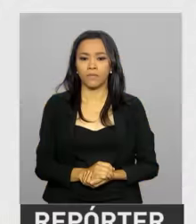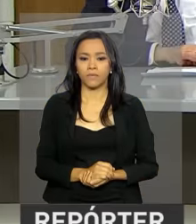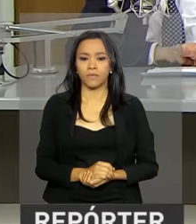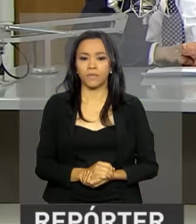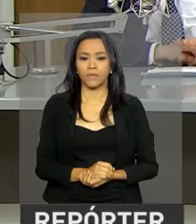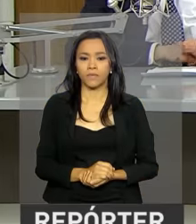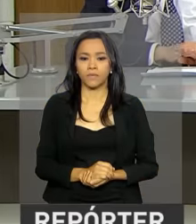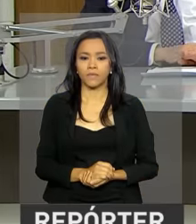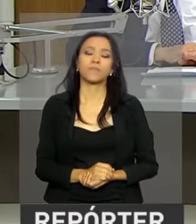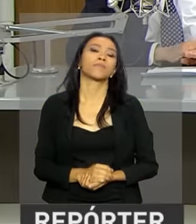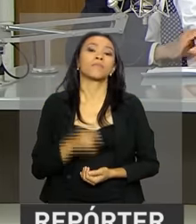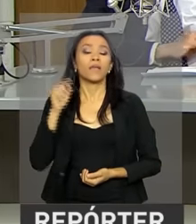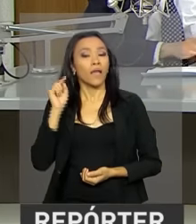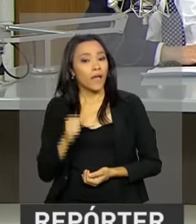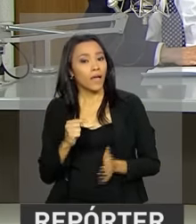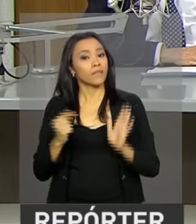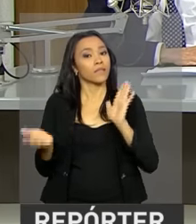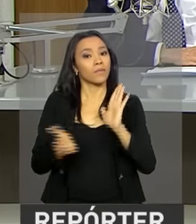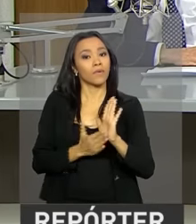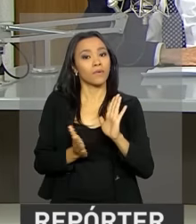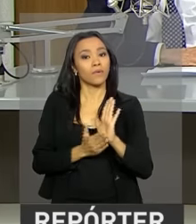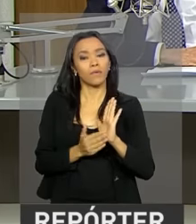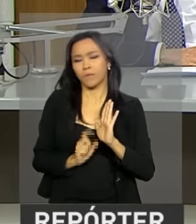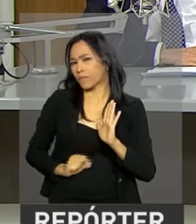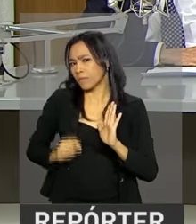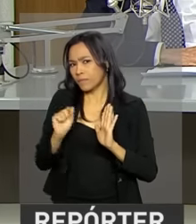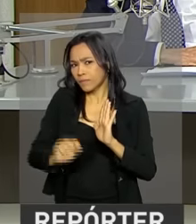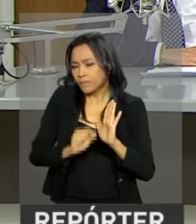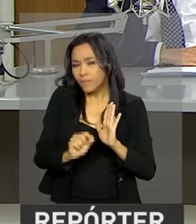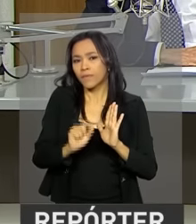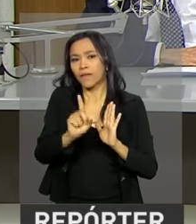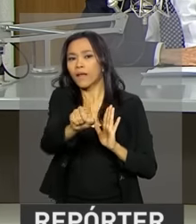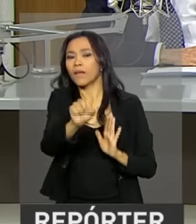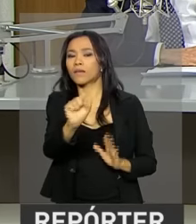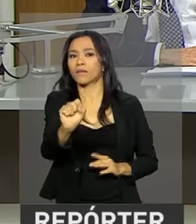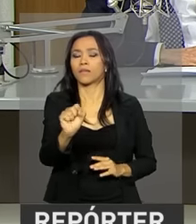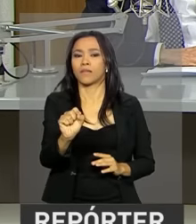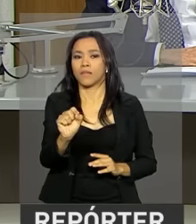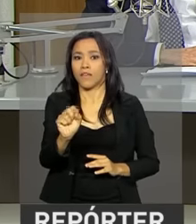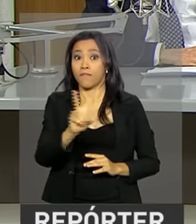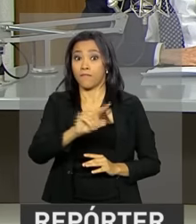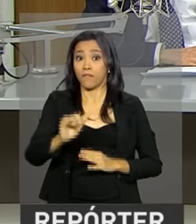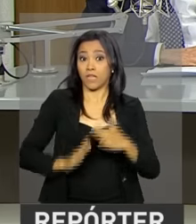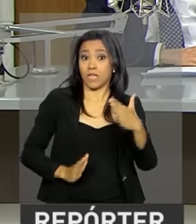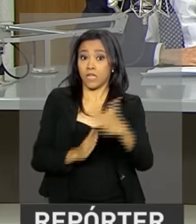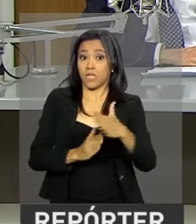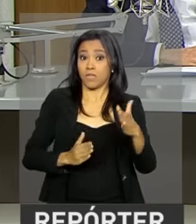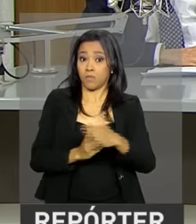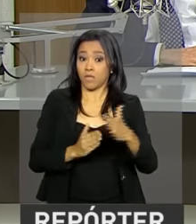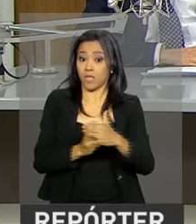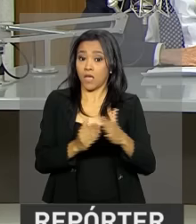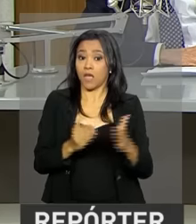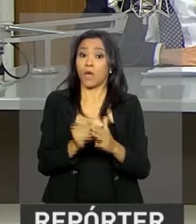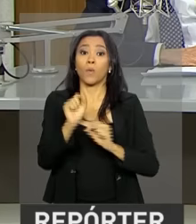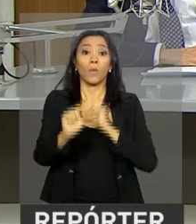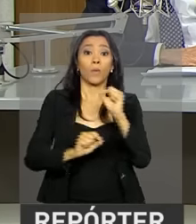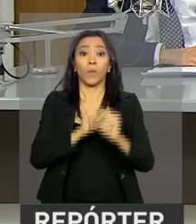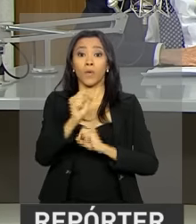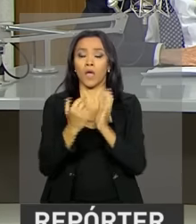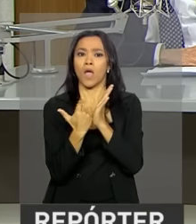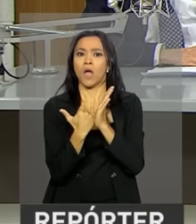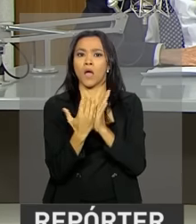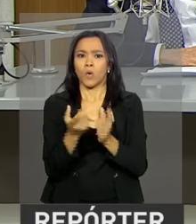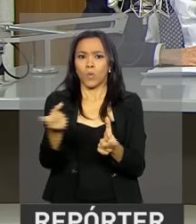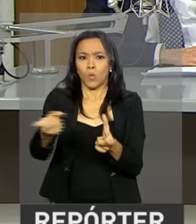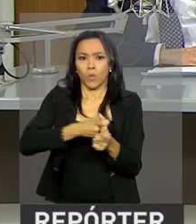impostos esta proposta é uma proposta que eh vai limitar o crescimento dos